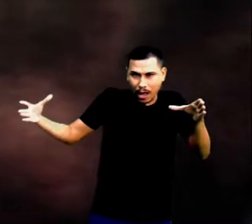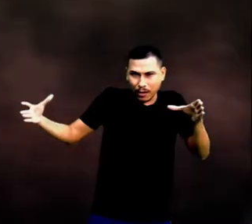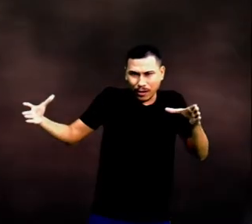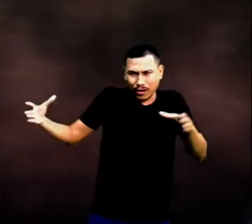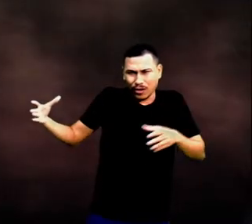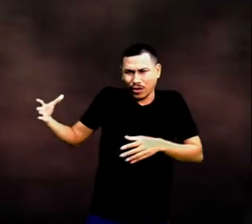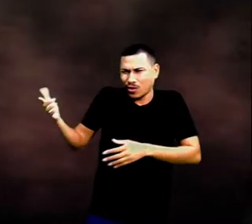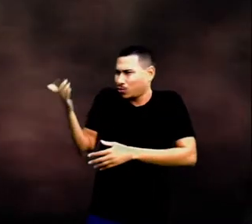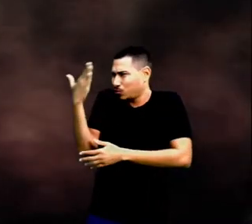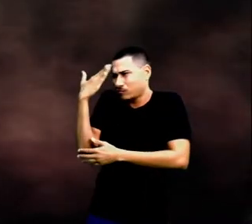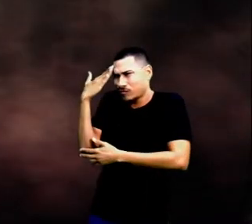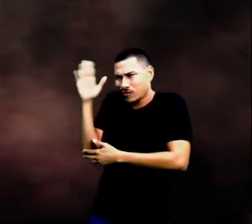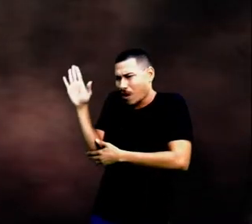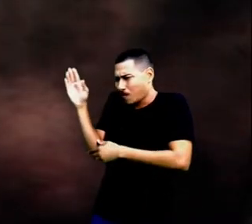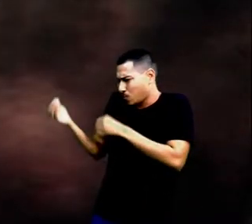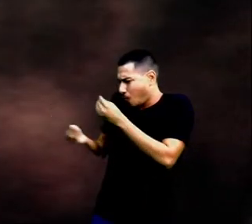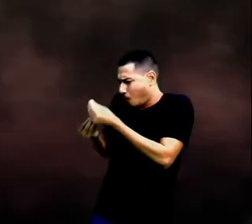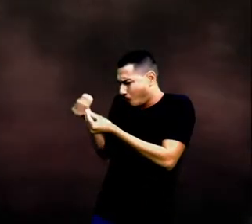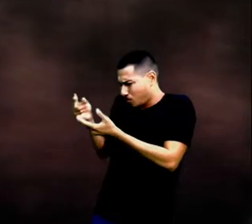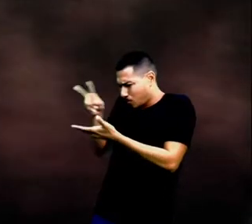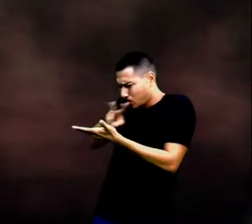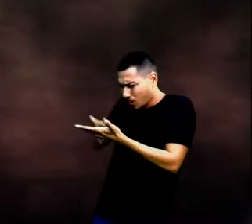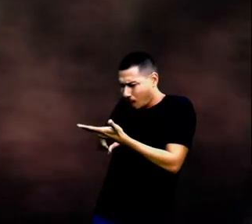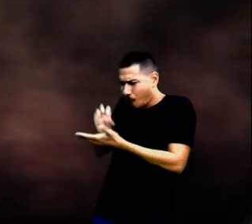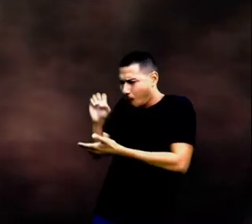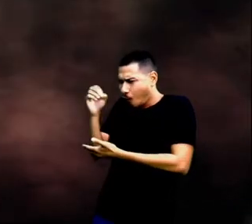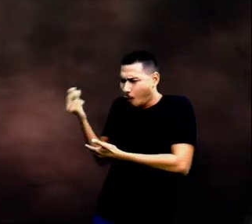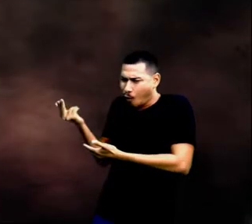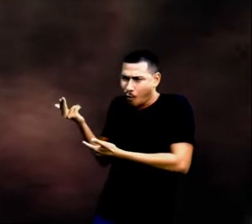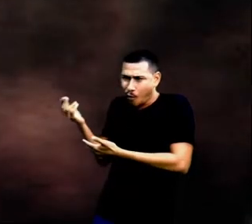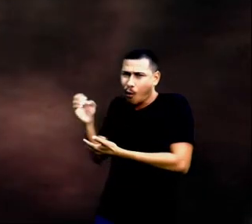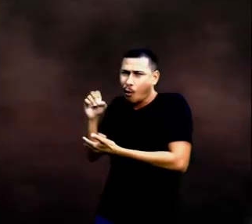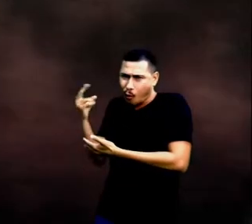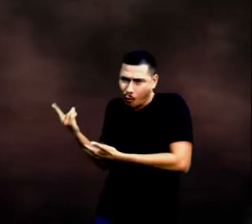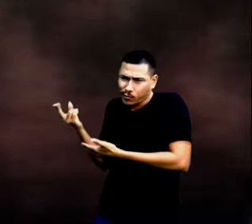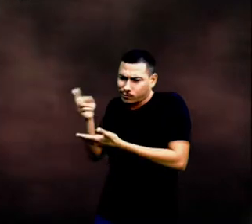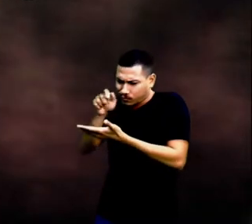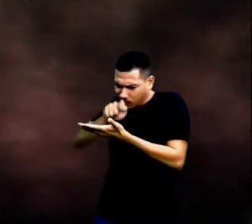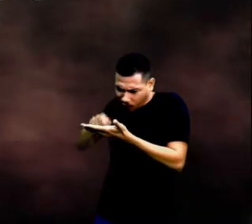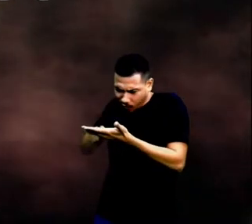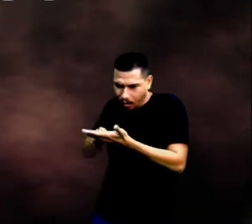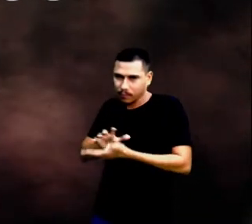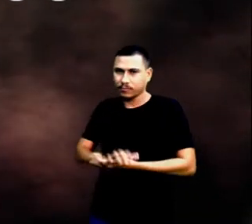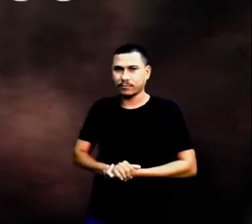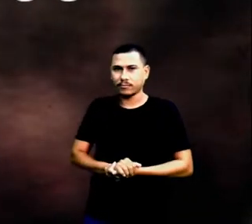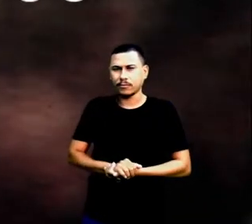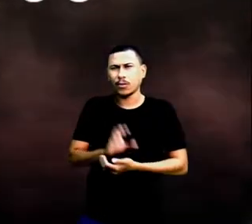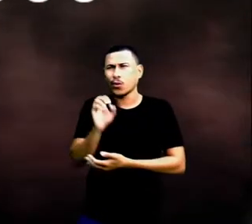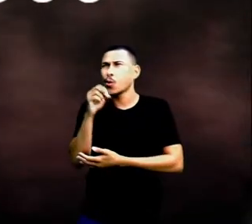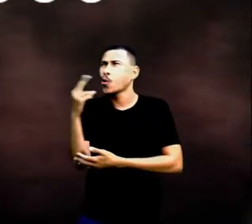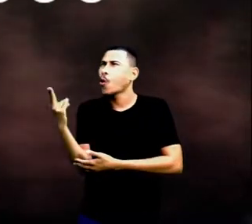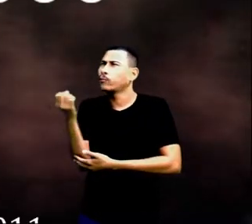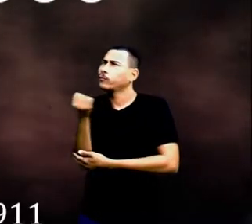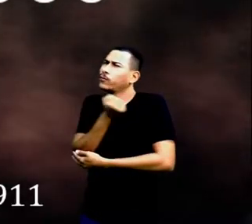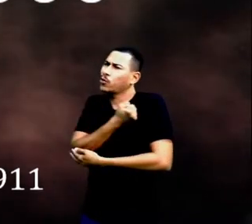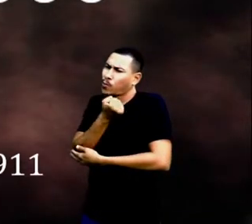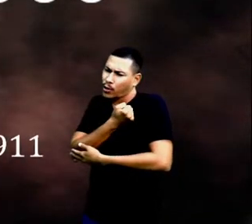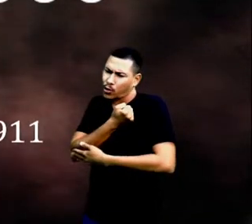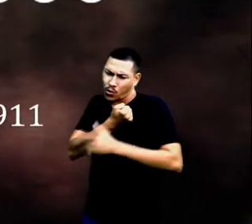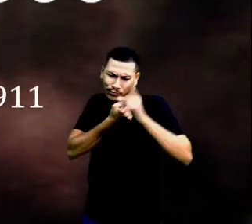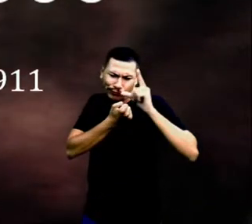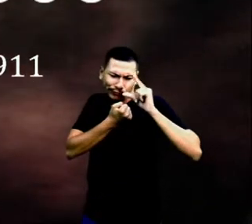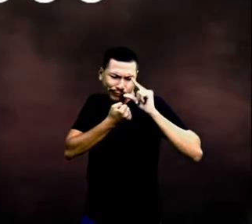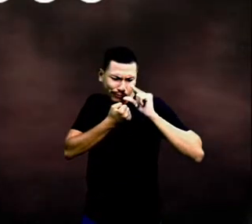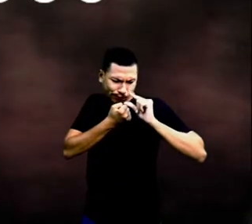ler ou se quer escrever e olha aí o talvez números estão